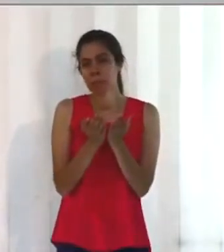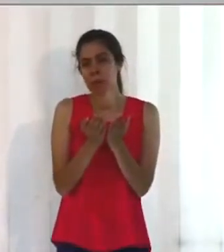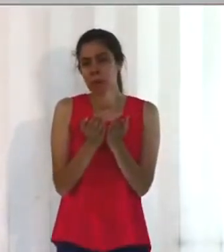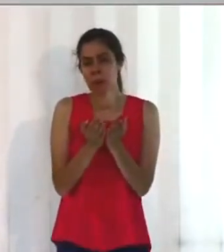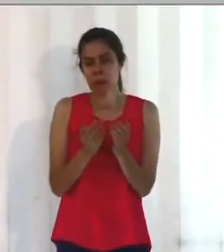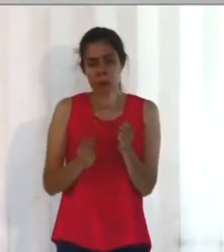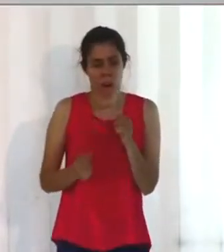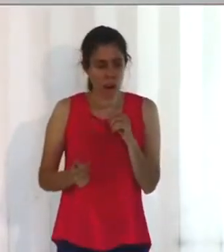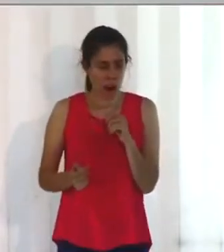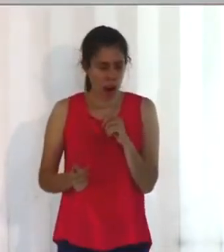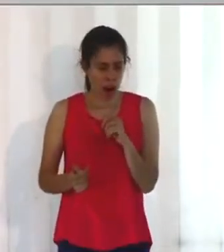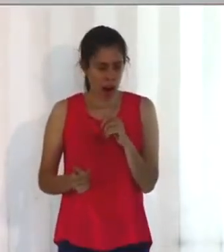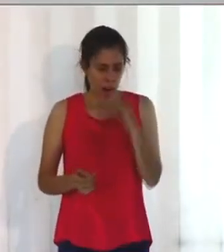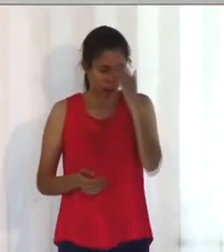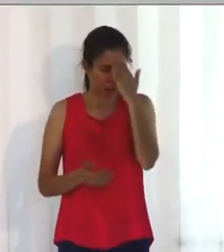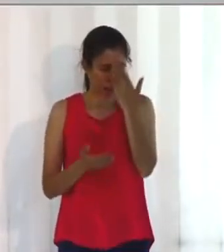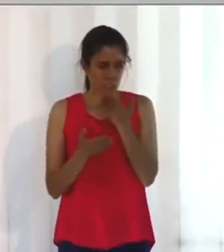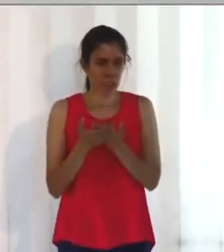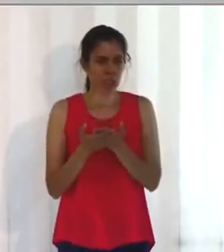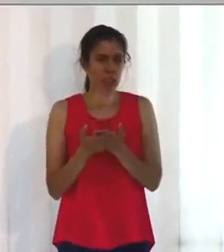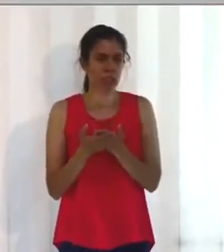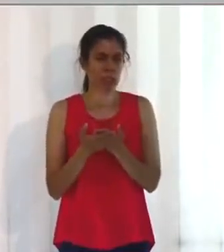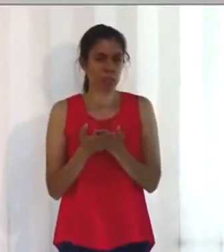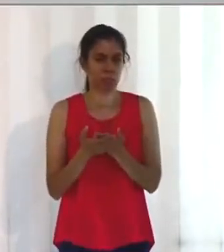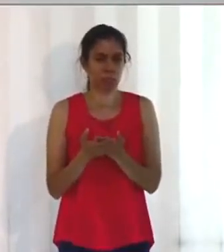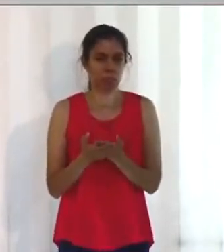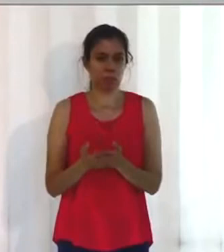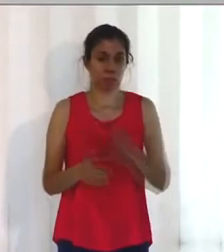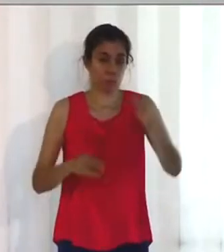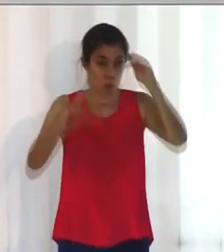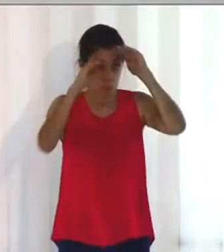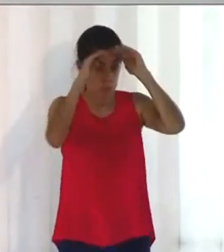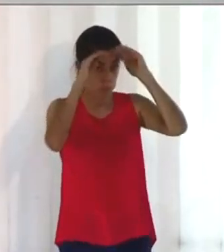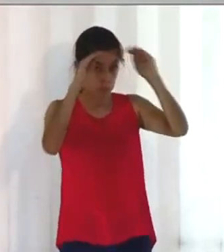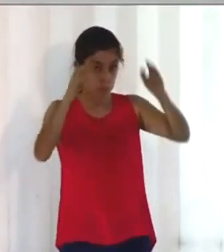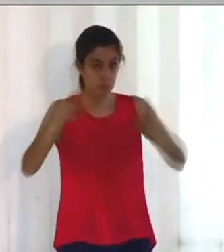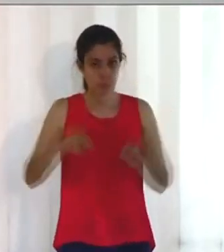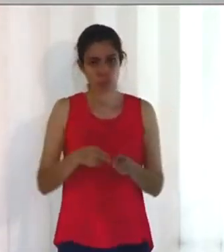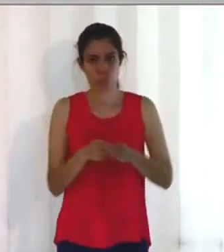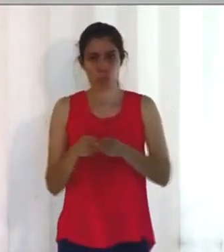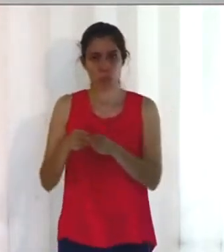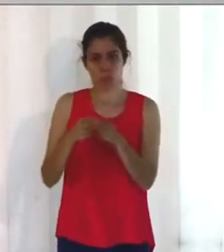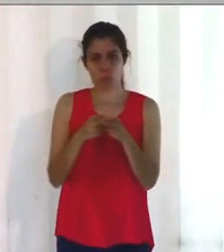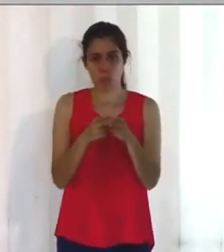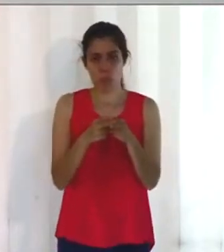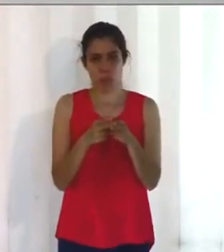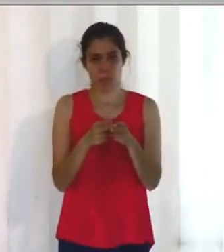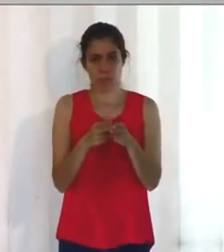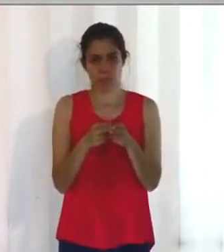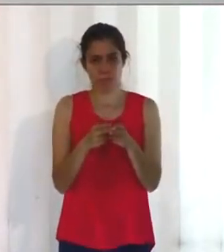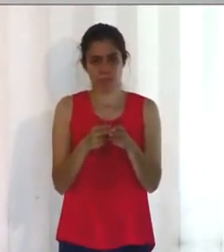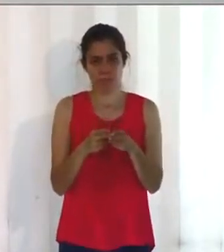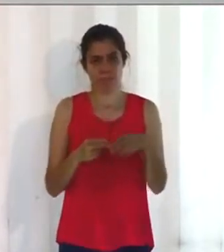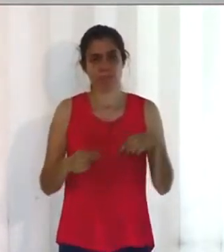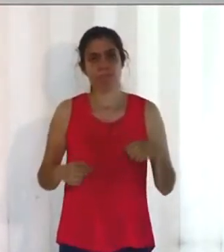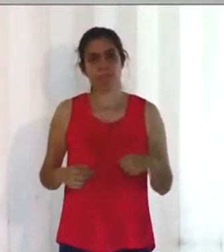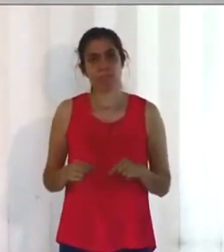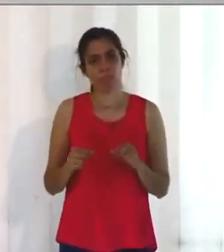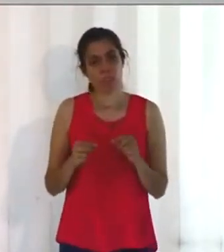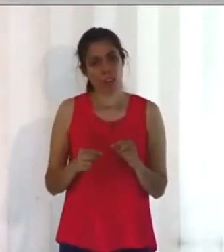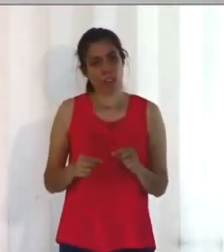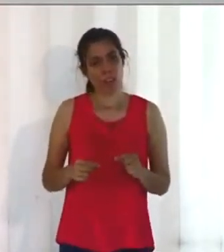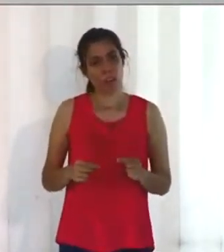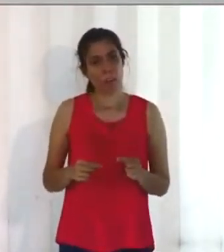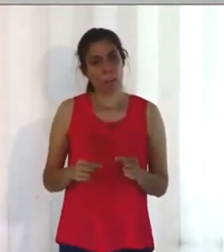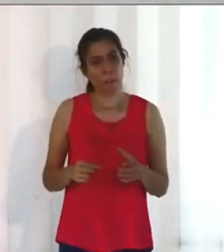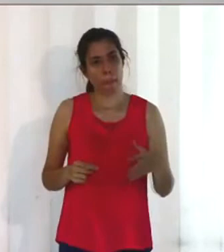A obediência de Noé gerou salvação. Texto explicado, dá para entender.